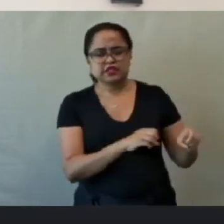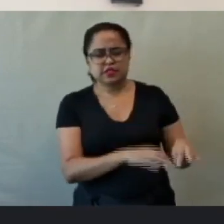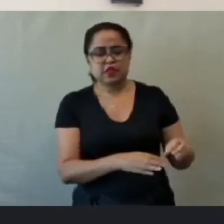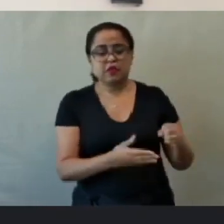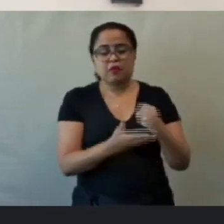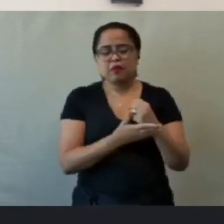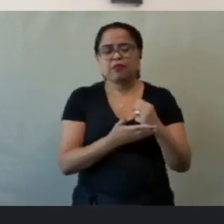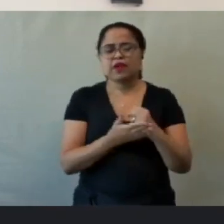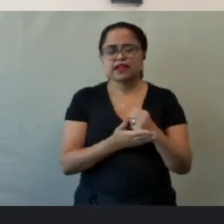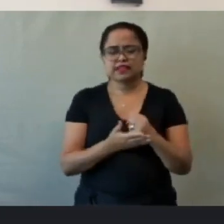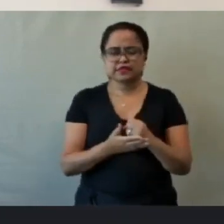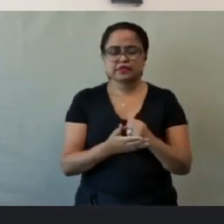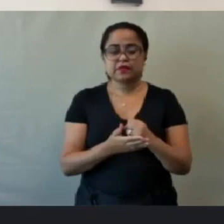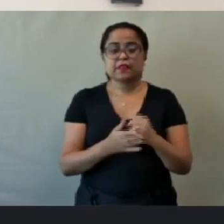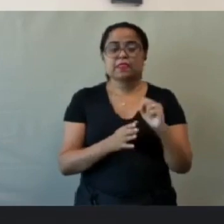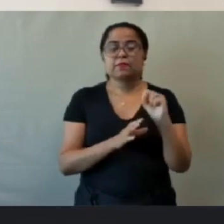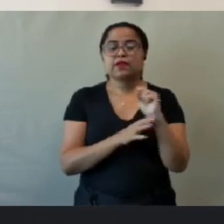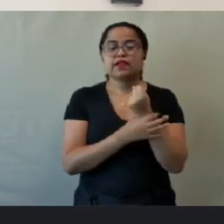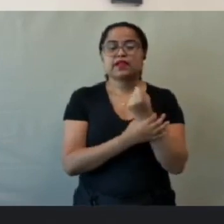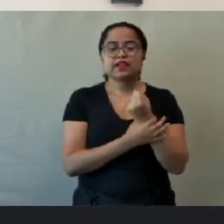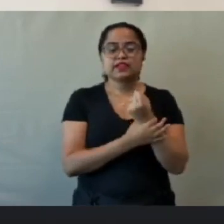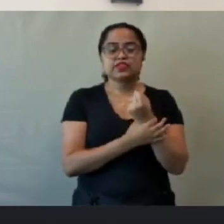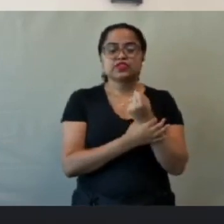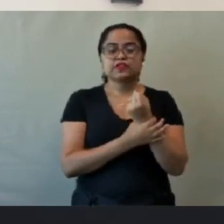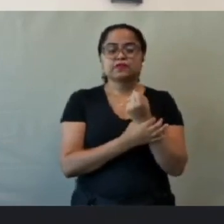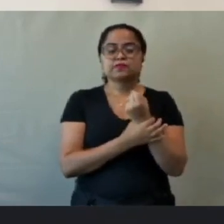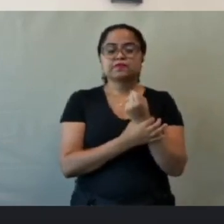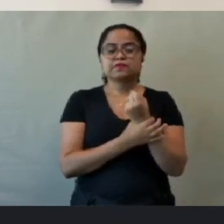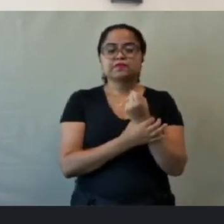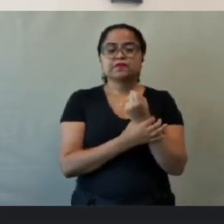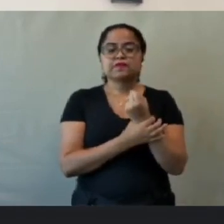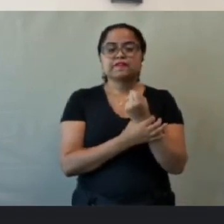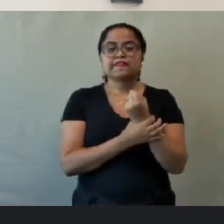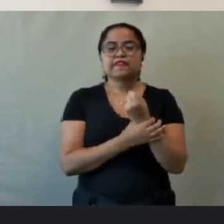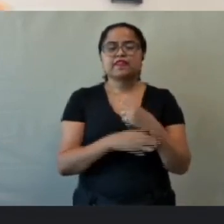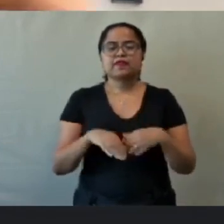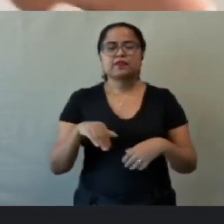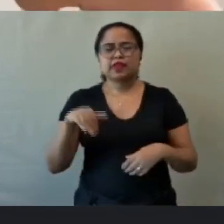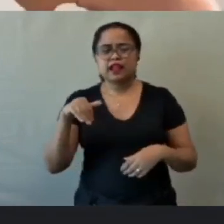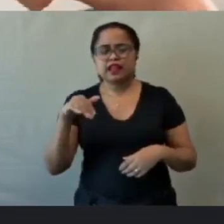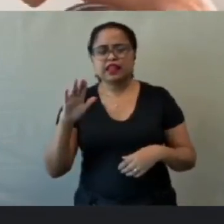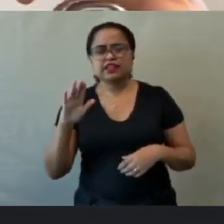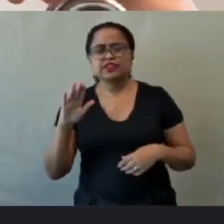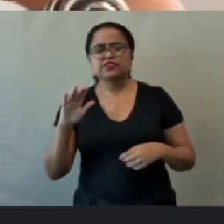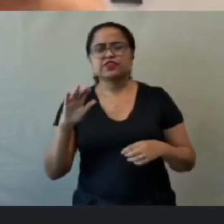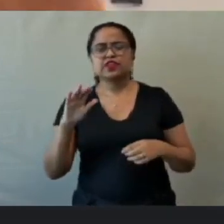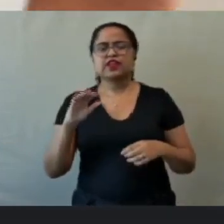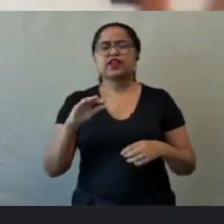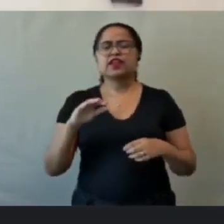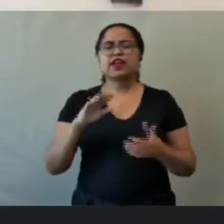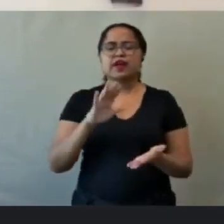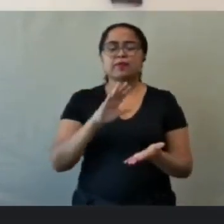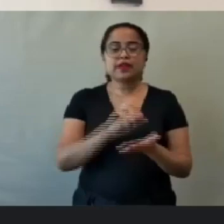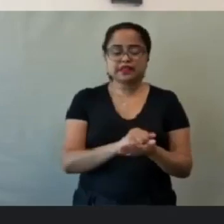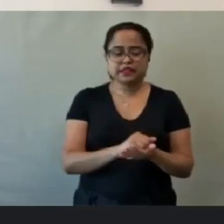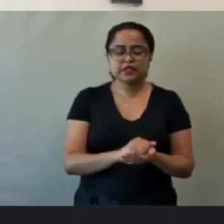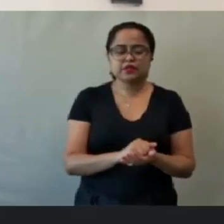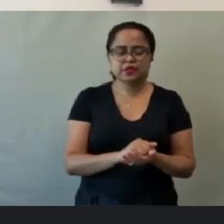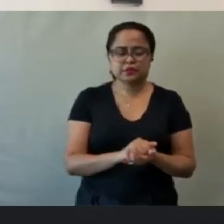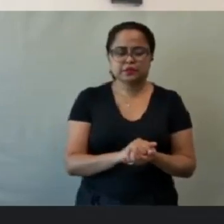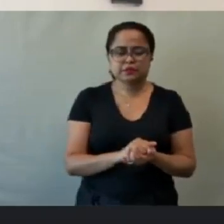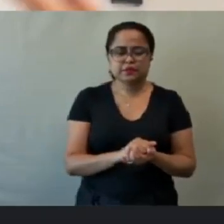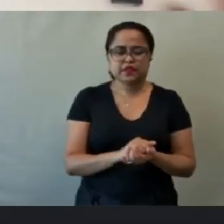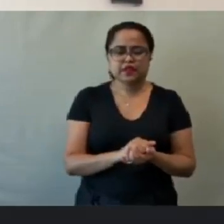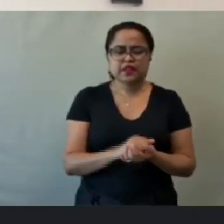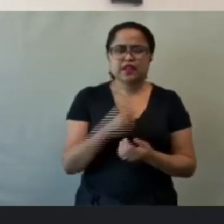básica, no sentido de garantir. Para isso, a gente precisa, para além de garantir a matrícula, porque não adianta a gente pensar e